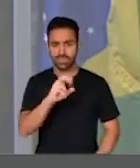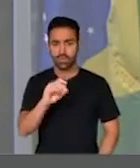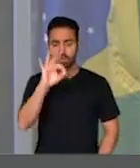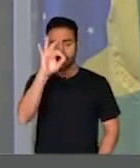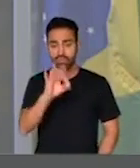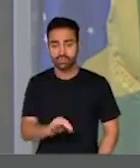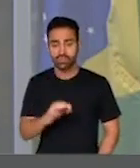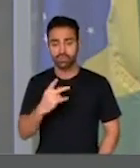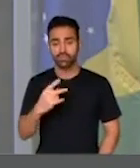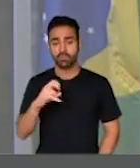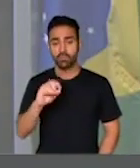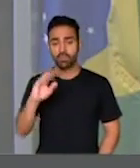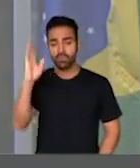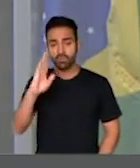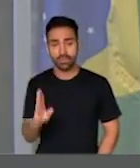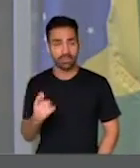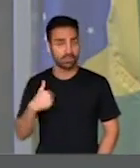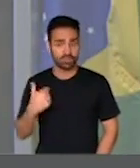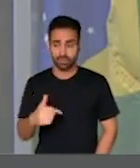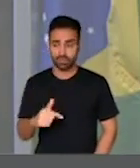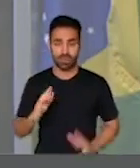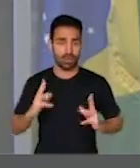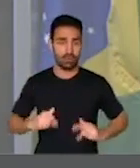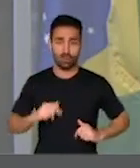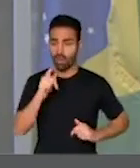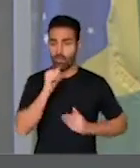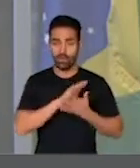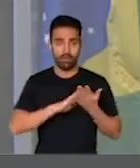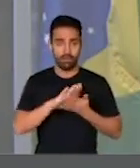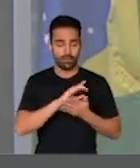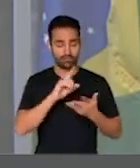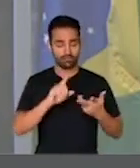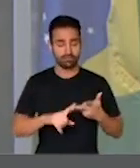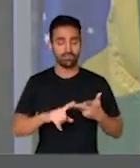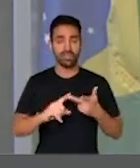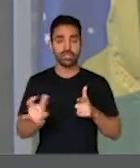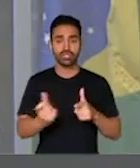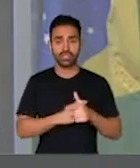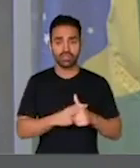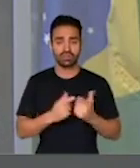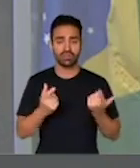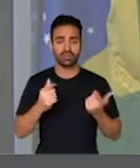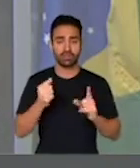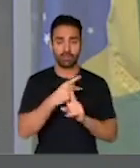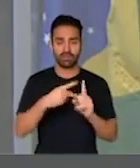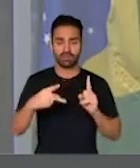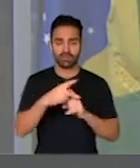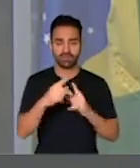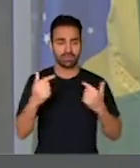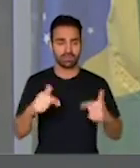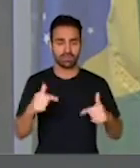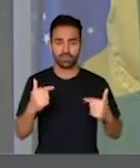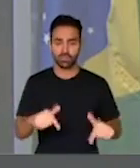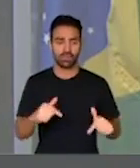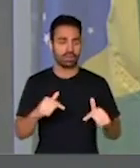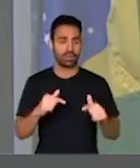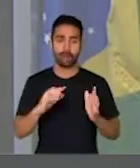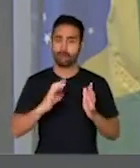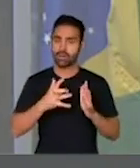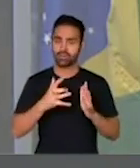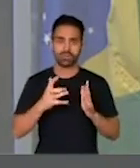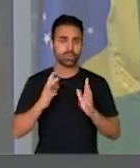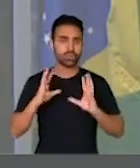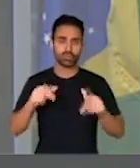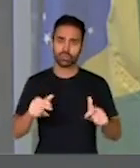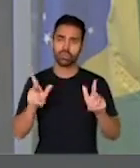50% da população brasileira, déficit na Previdência, não tem partido. É tudo a